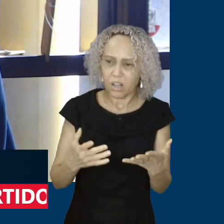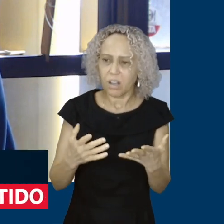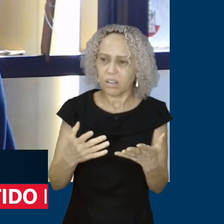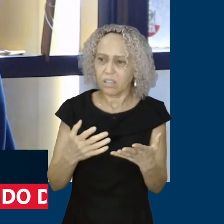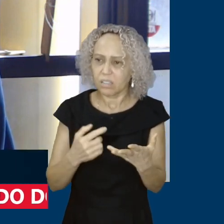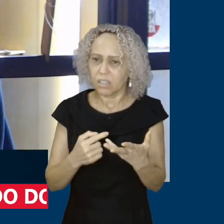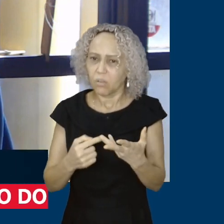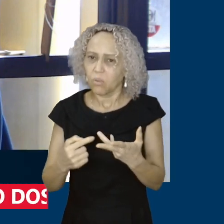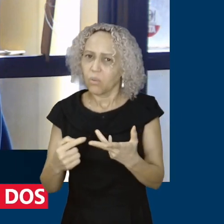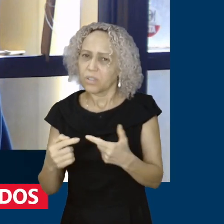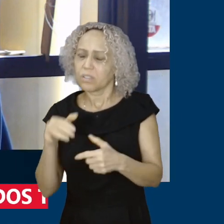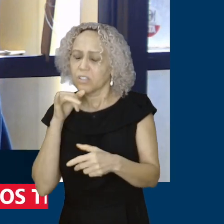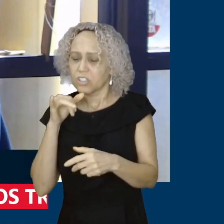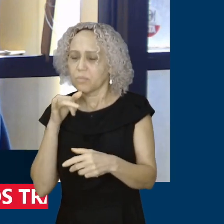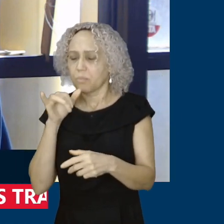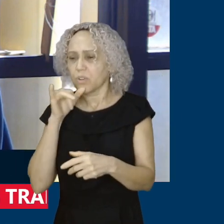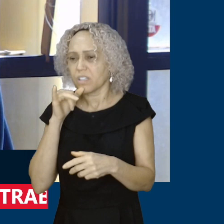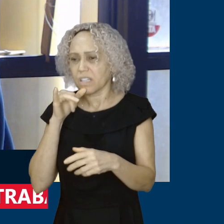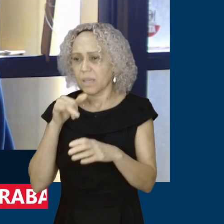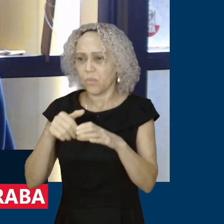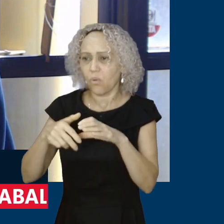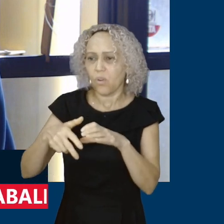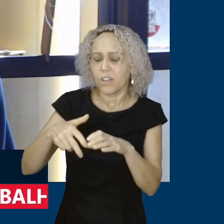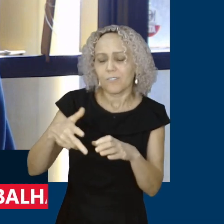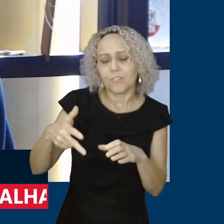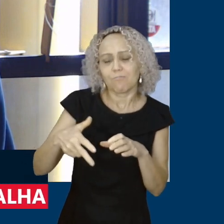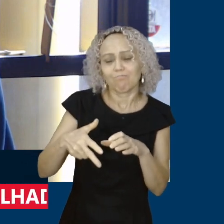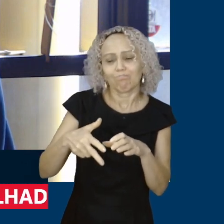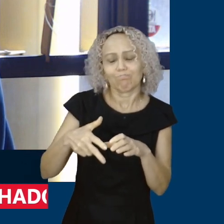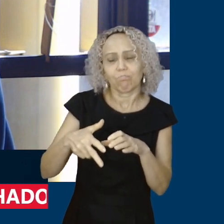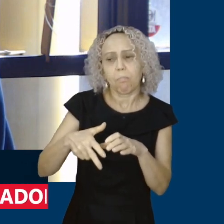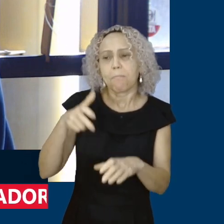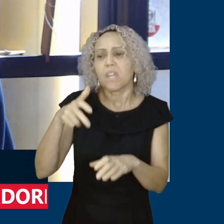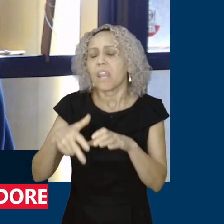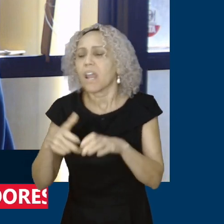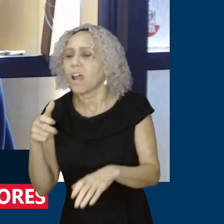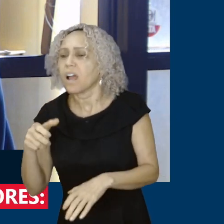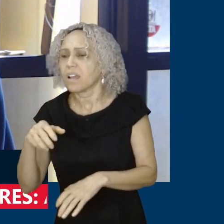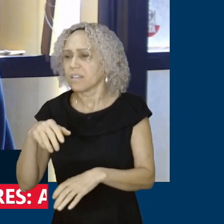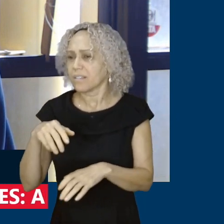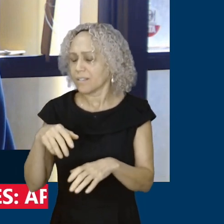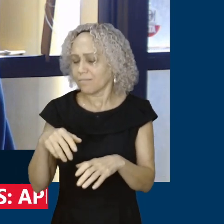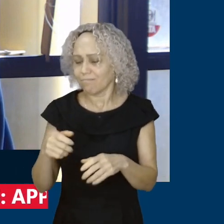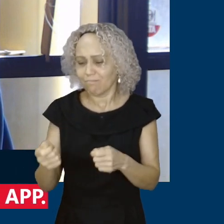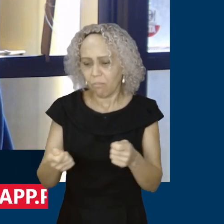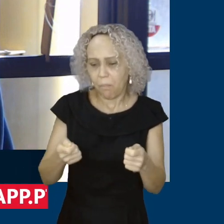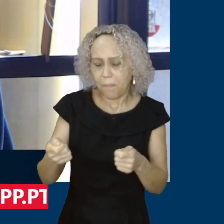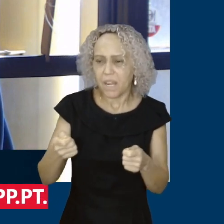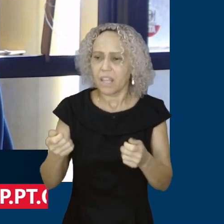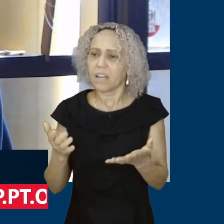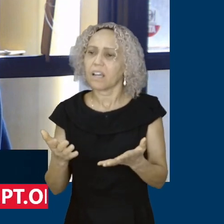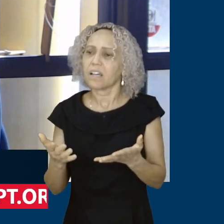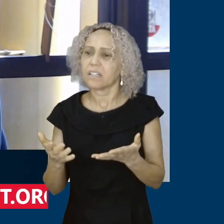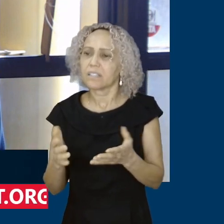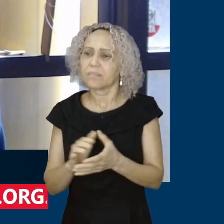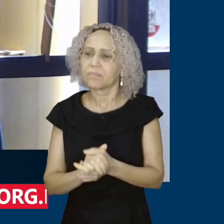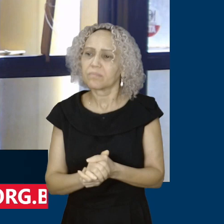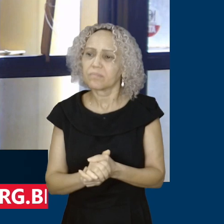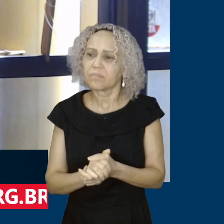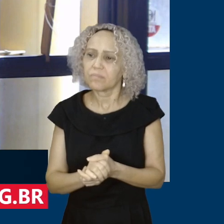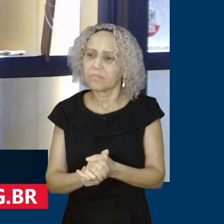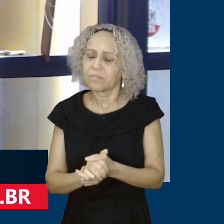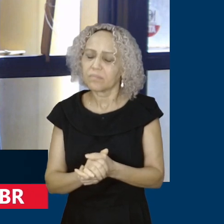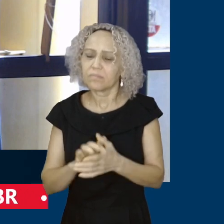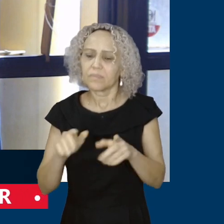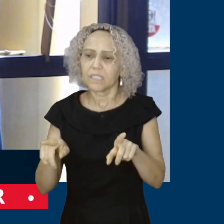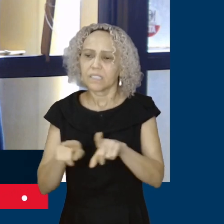recursos minerais, né? Sempre nessa perspectiva de baixa emissão de gás de efeito estufa, né? E aí,